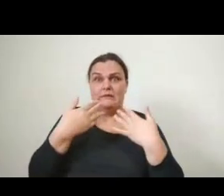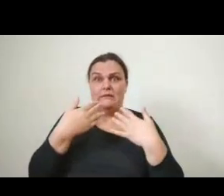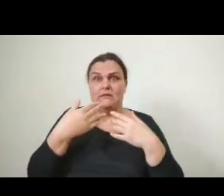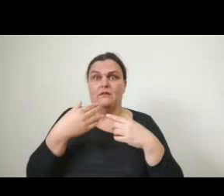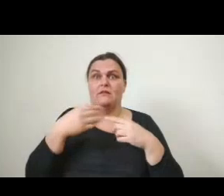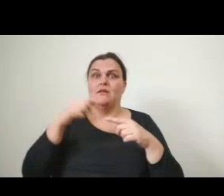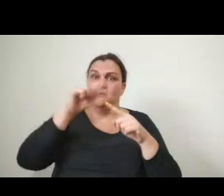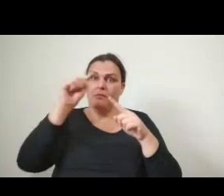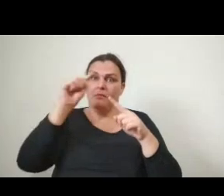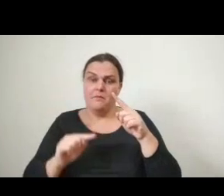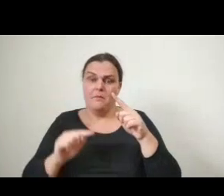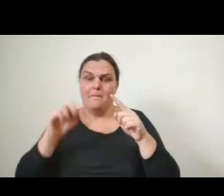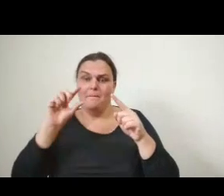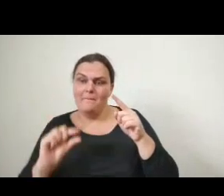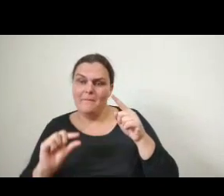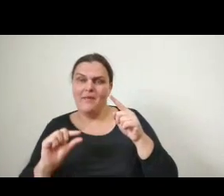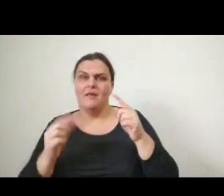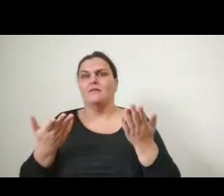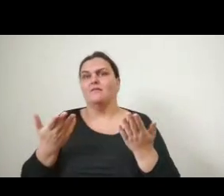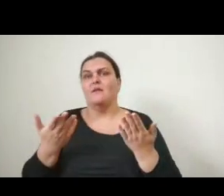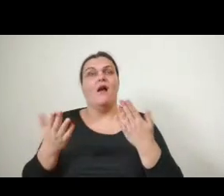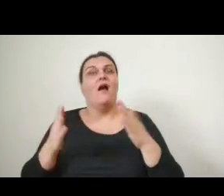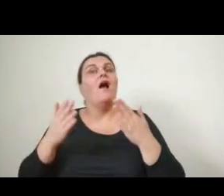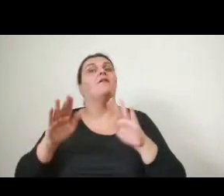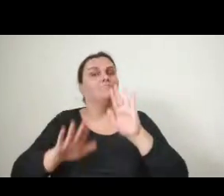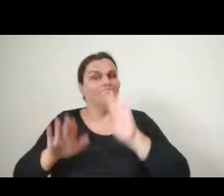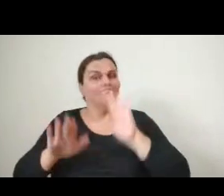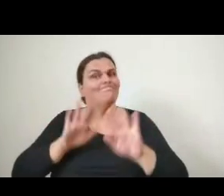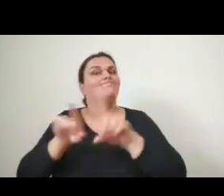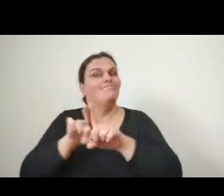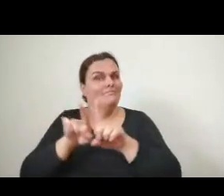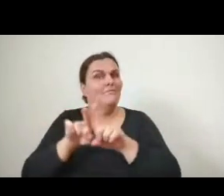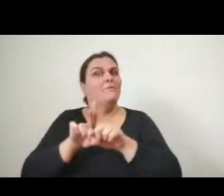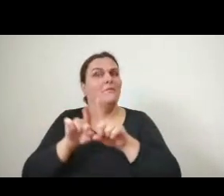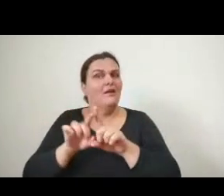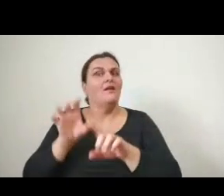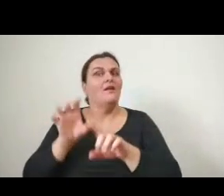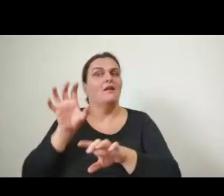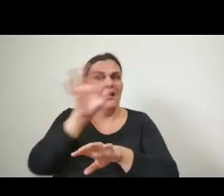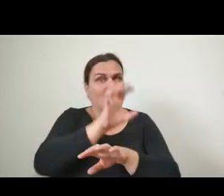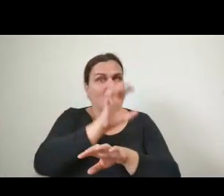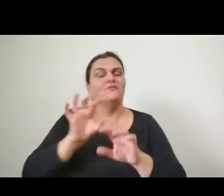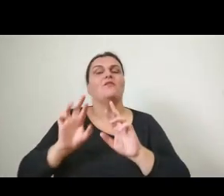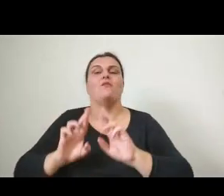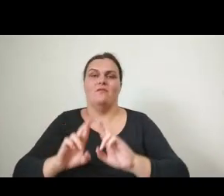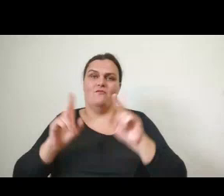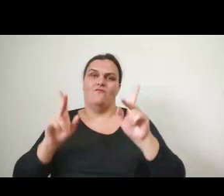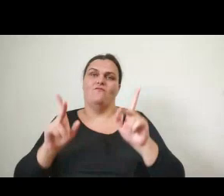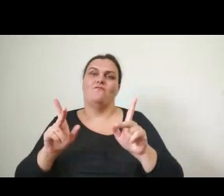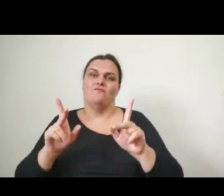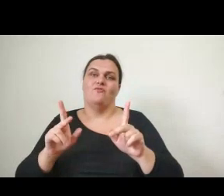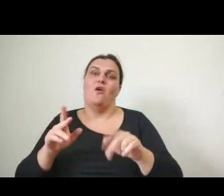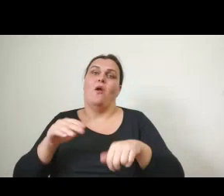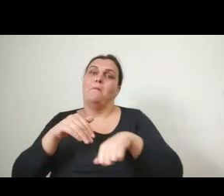O que, logicamente, né, vai impactar o clima como um todo, como eu falei